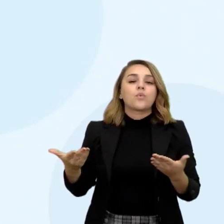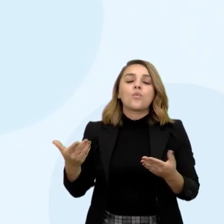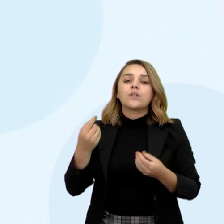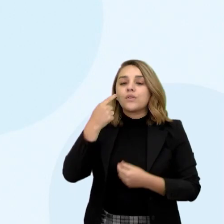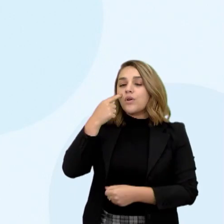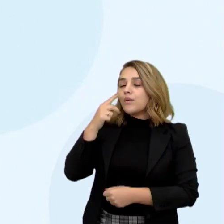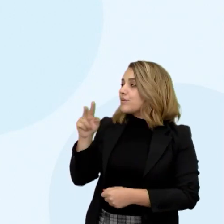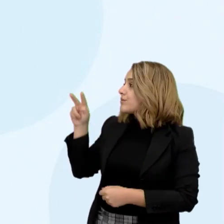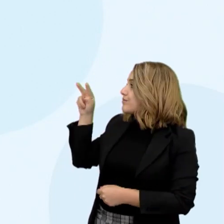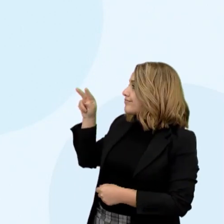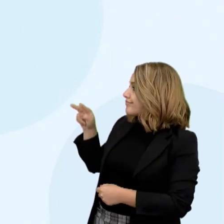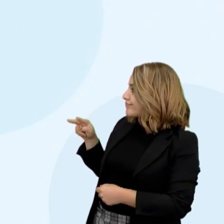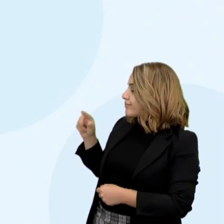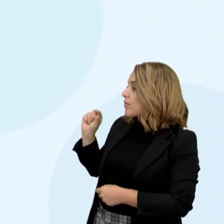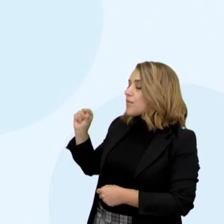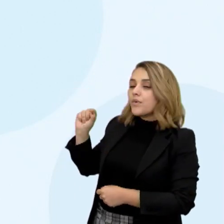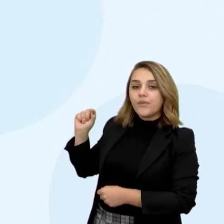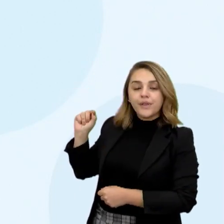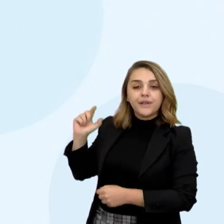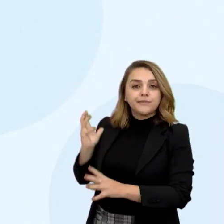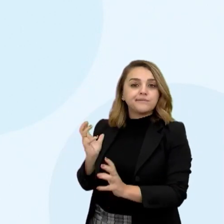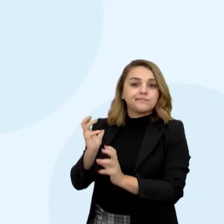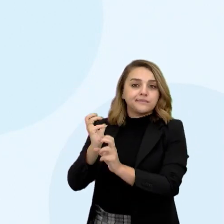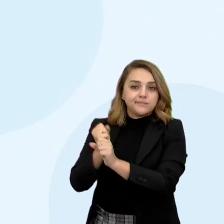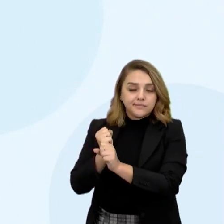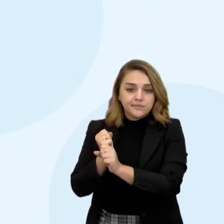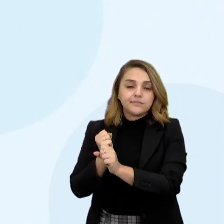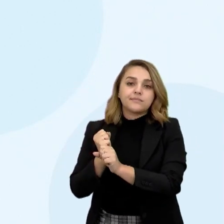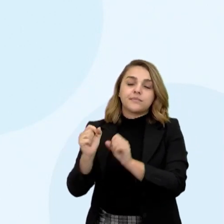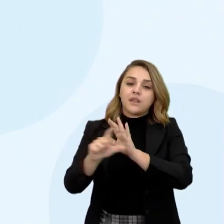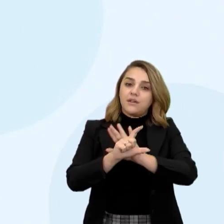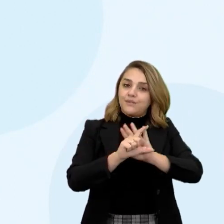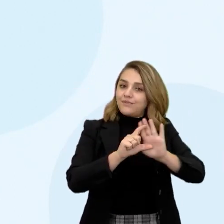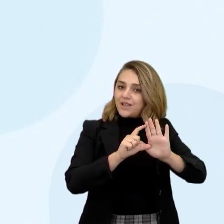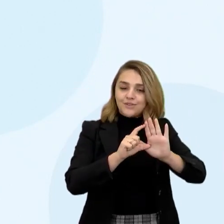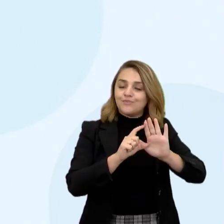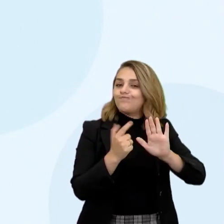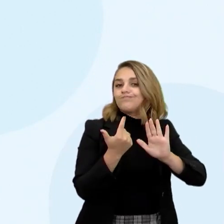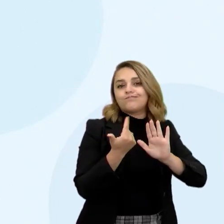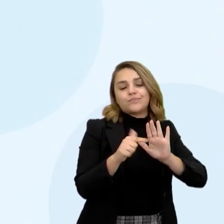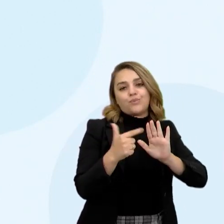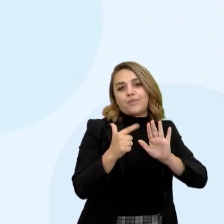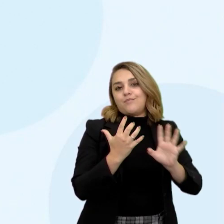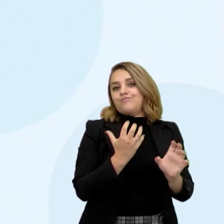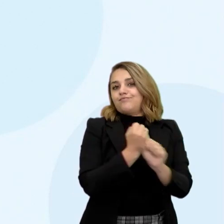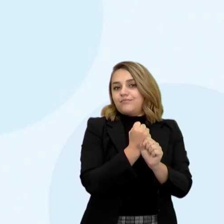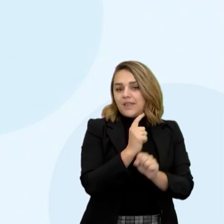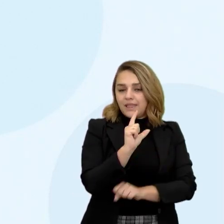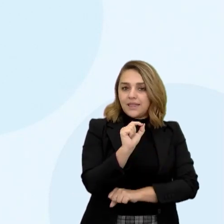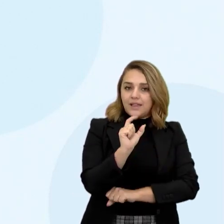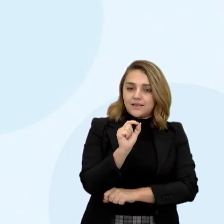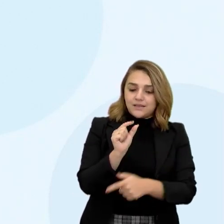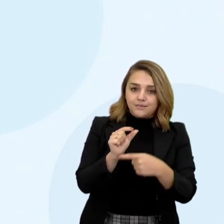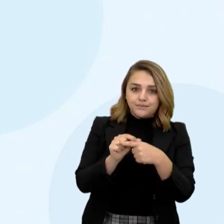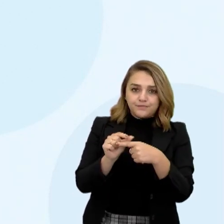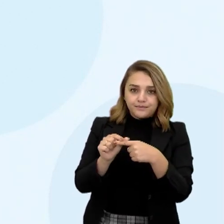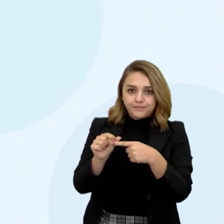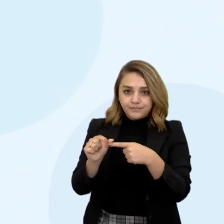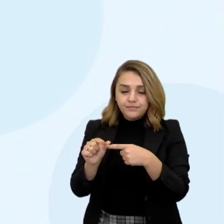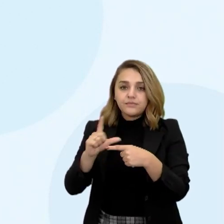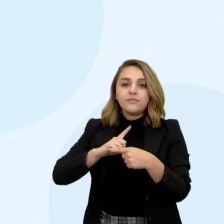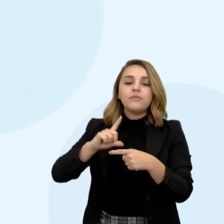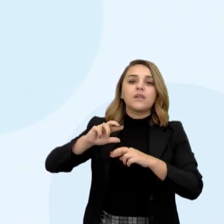calcular para saber que aqui, neste verso, não tem 10 sílabas. Que é muito diferente desse aqui, por